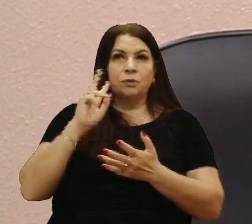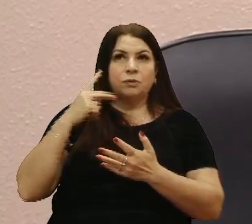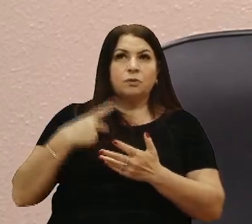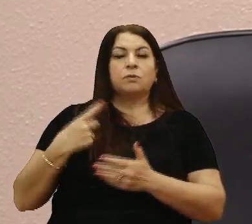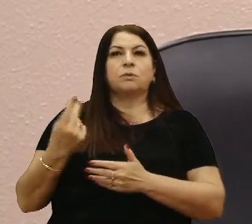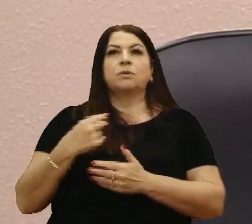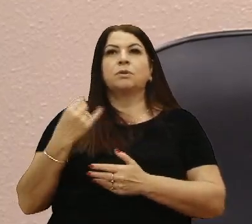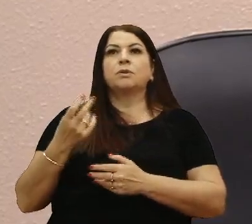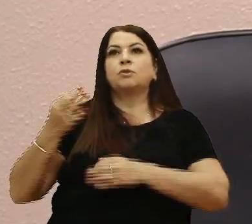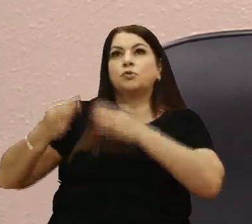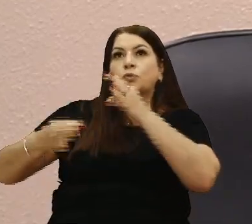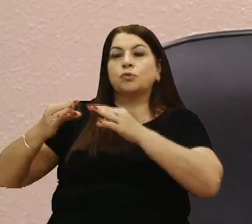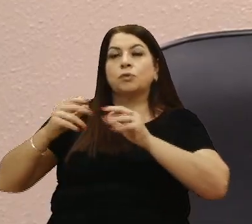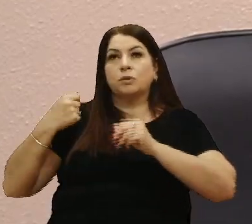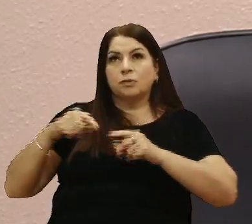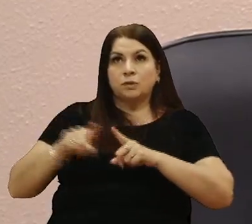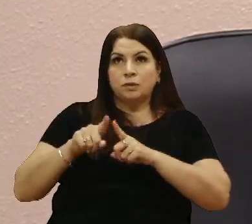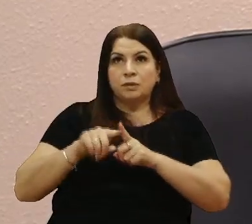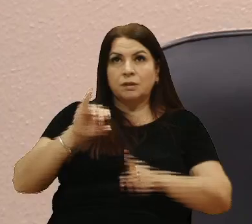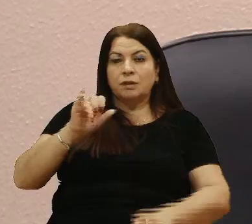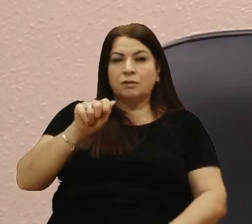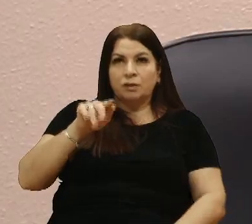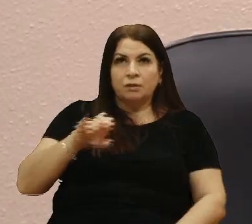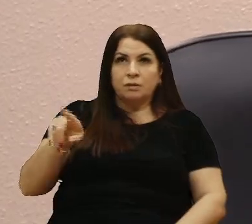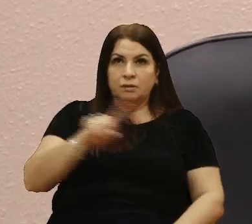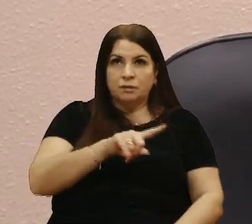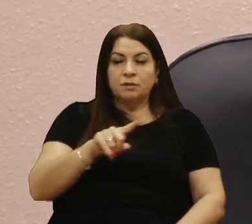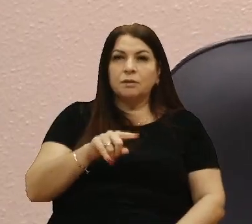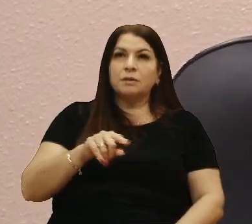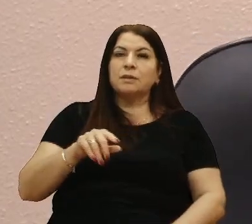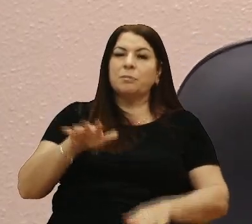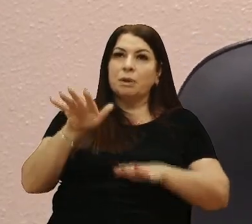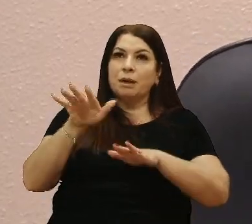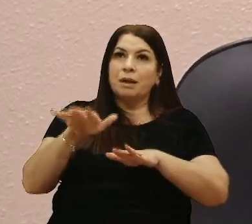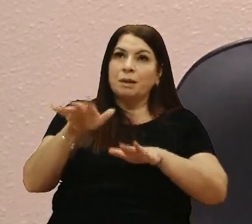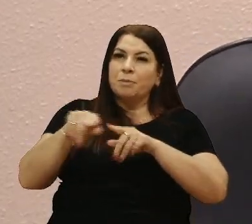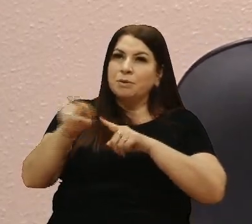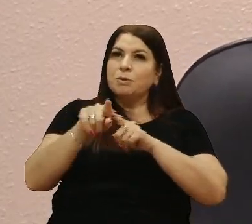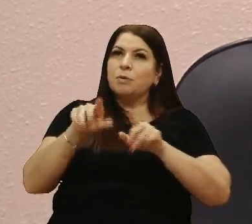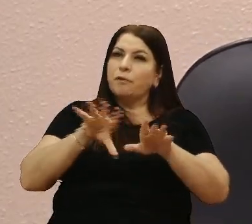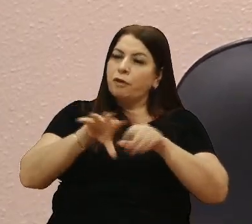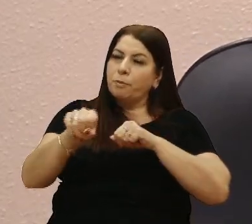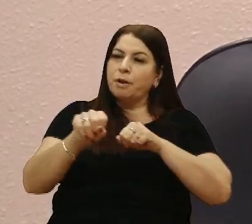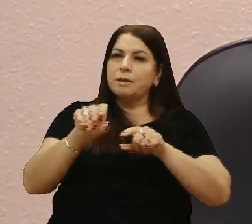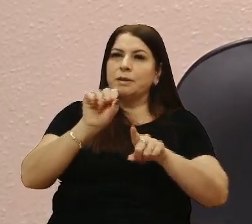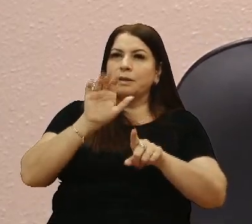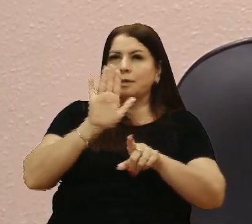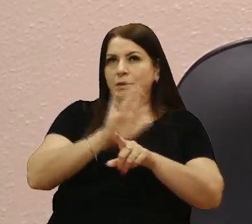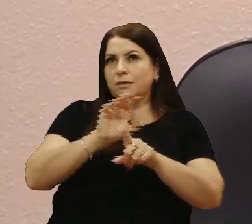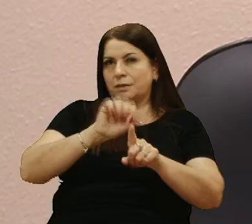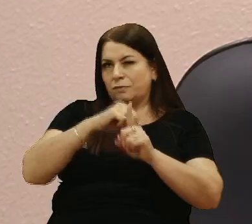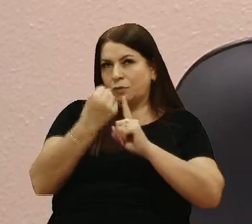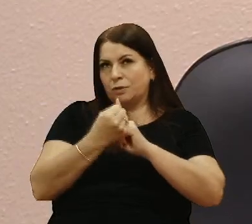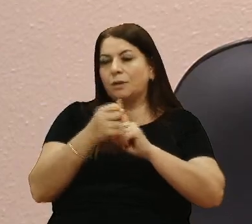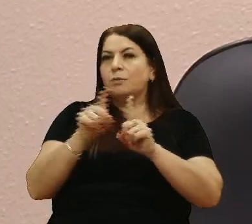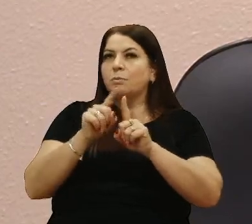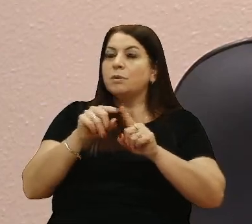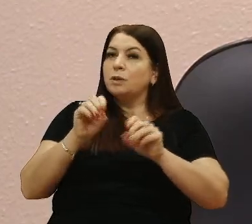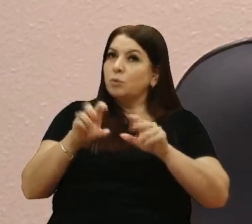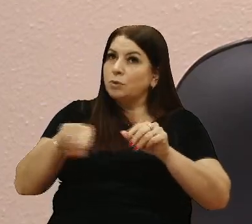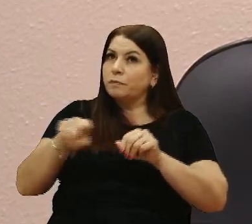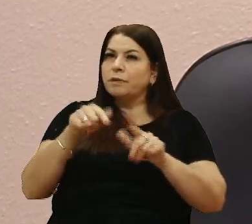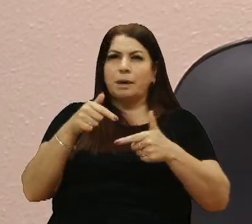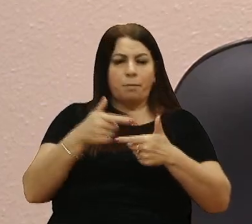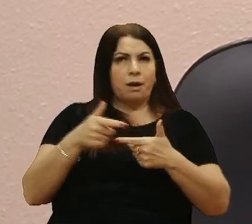forma justíssima e necessária. E a Jaque também, conheci na militância, se formou em serviço social, é educadora social da nossa cidade, faz